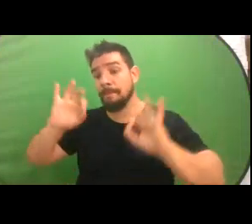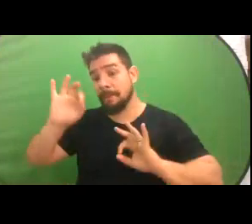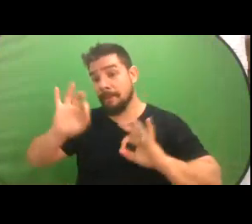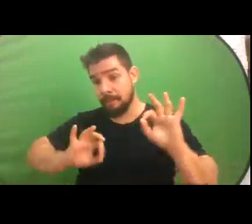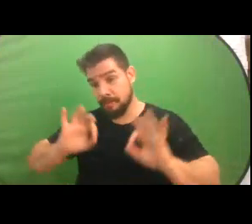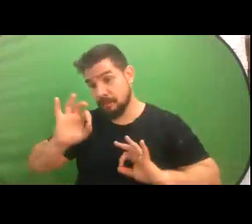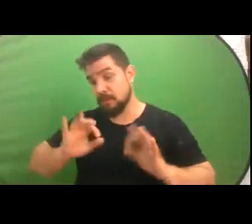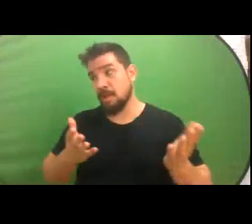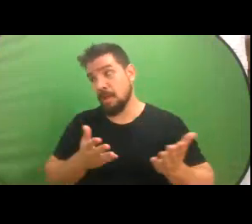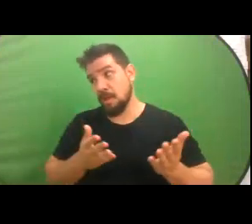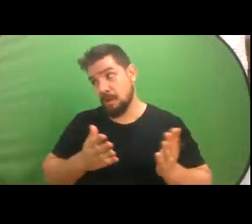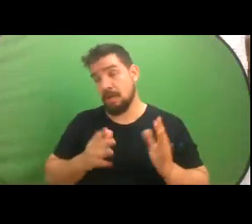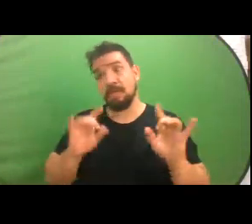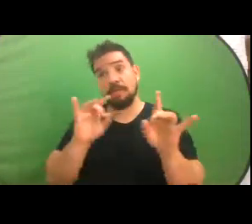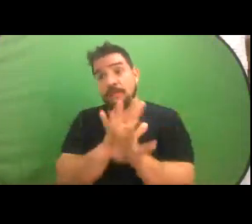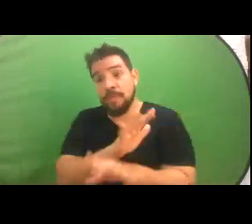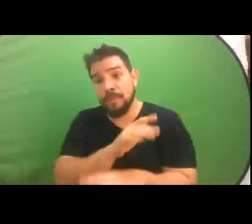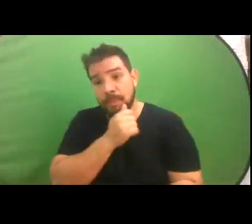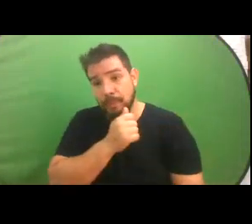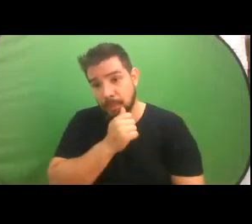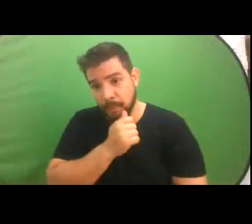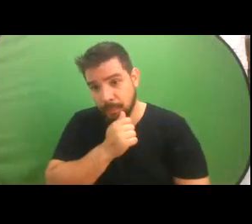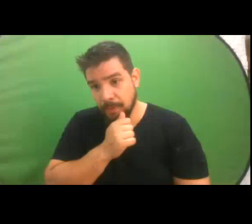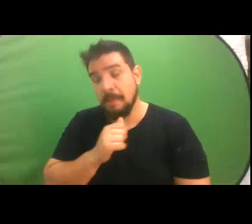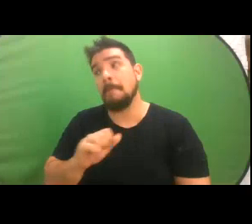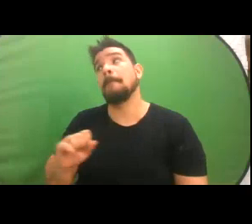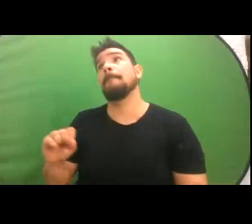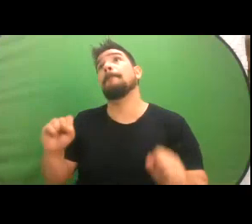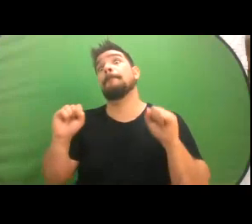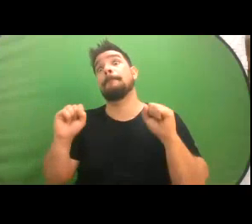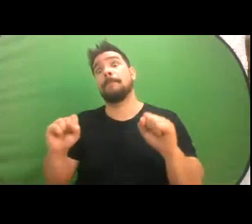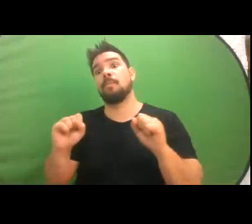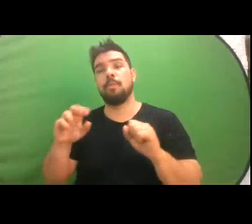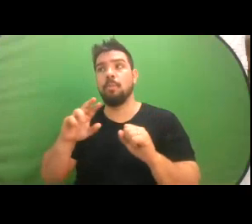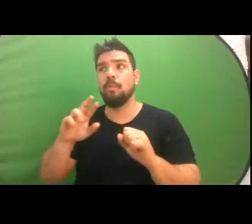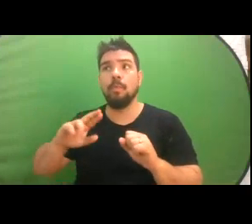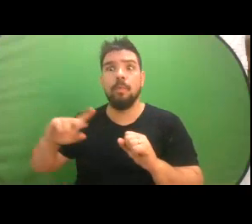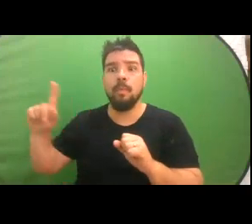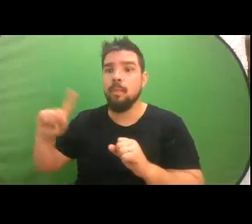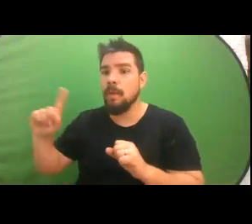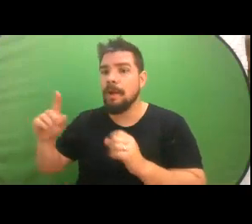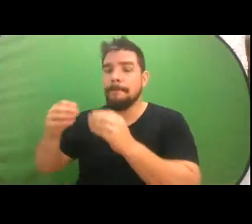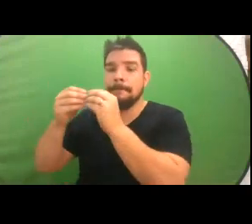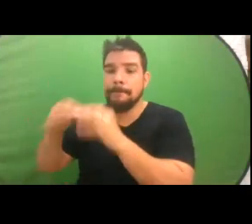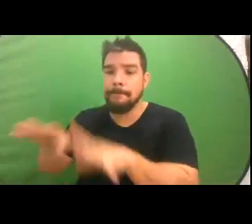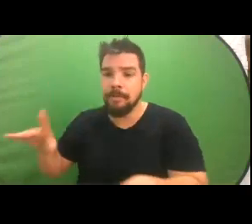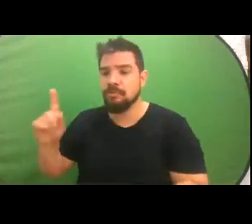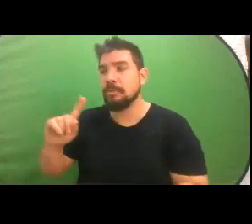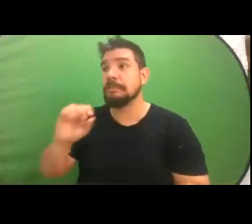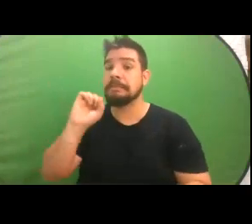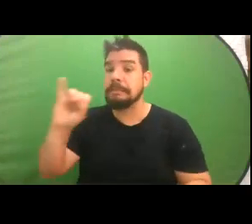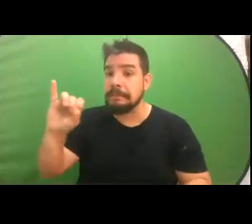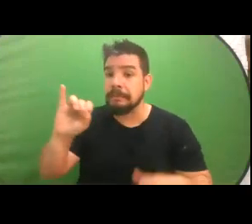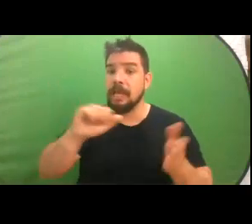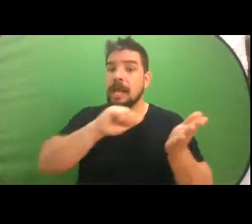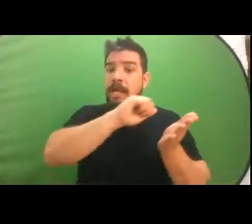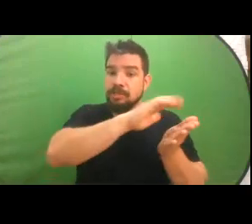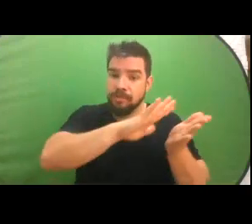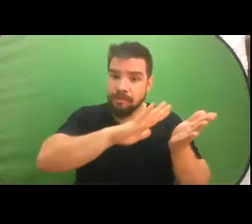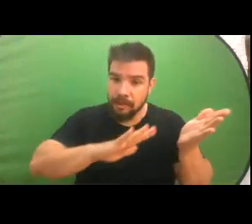né? Então, o que pode acontecer não é uma sanção, vamos ter uma atividade, se ela estiver aqui